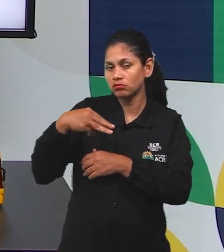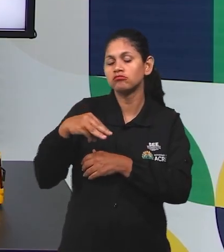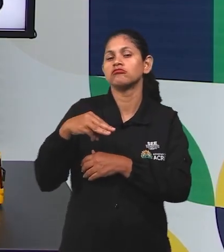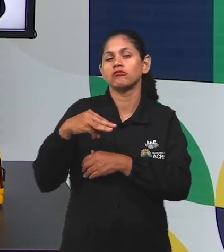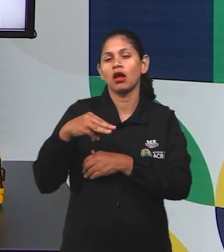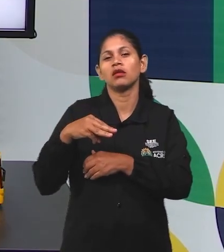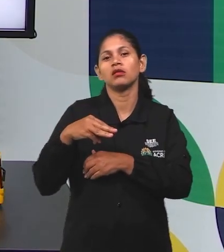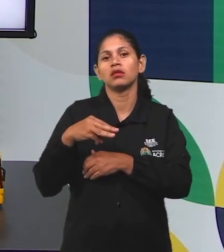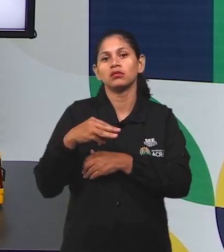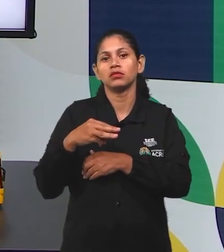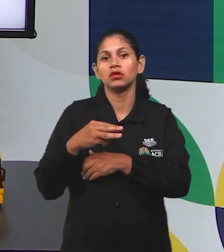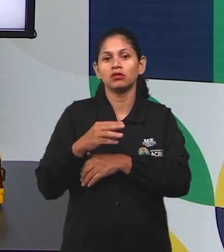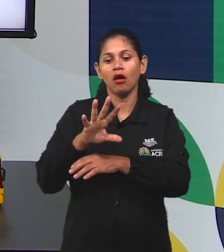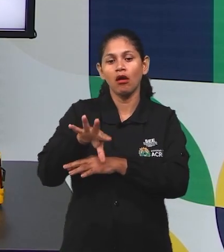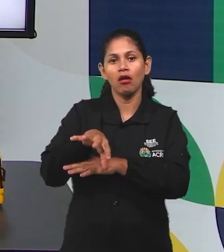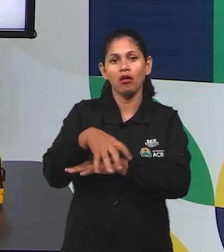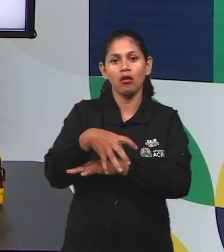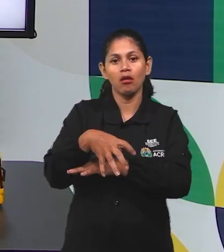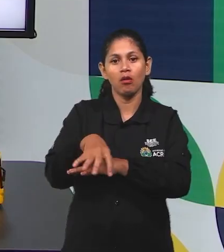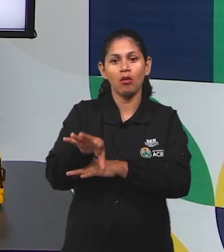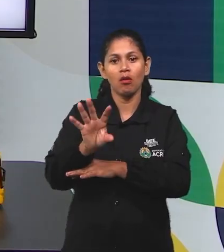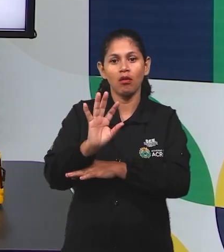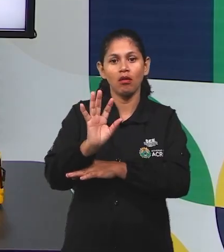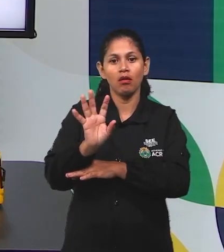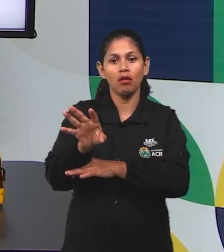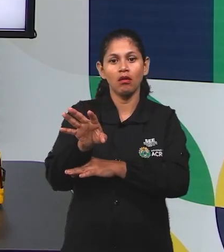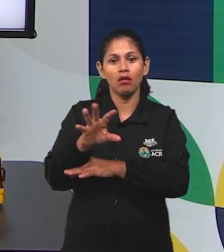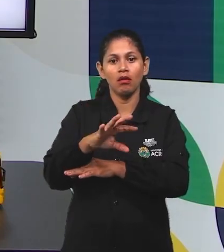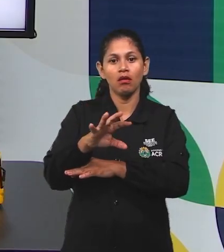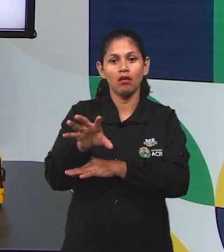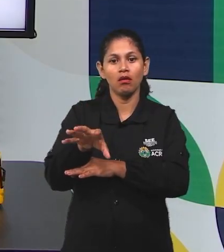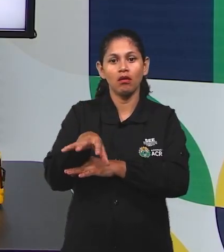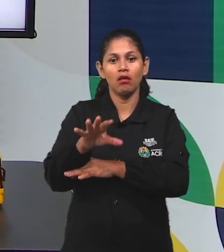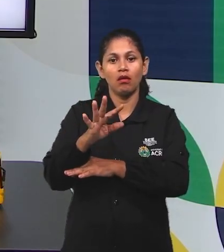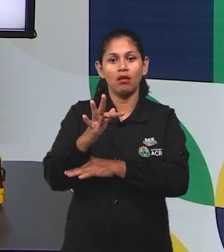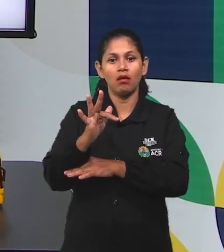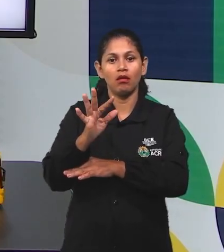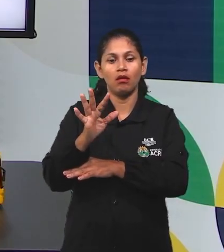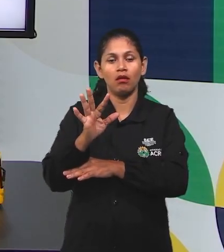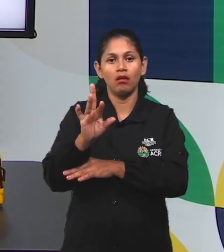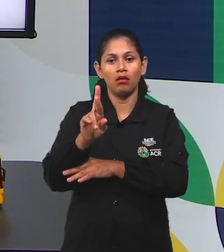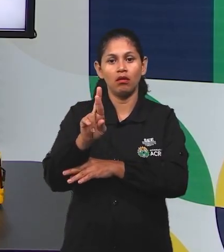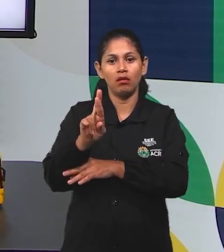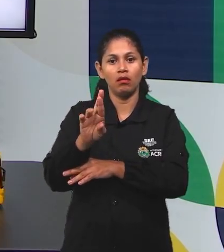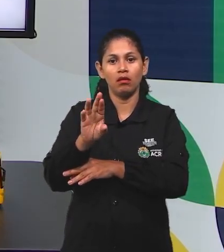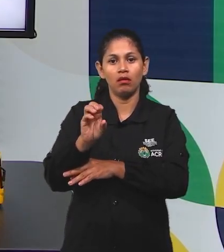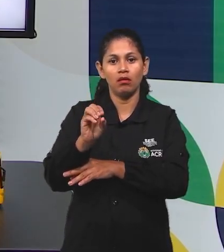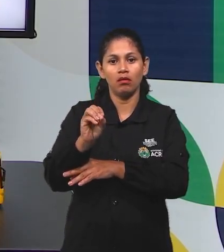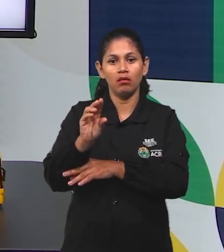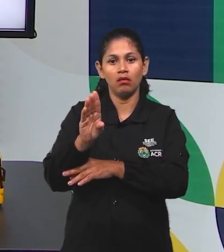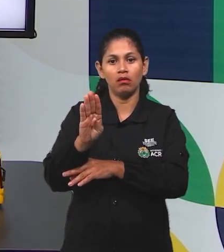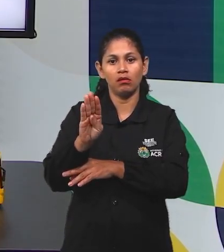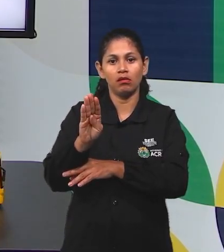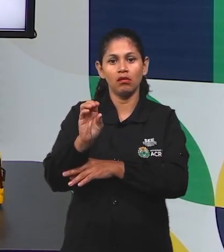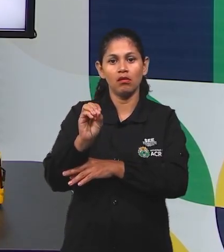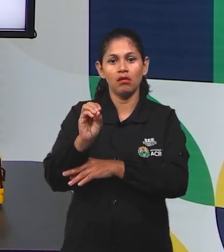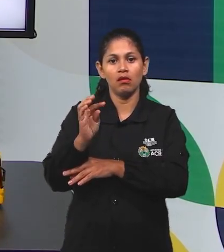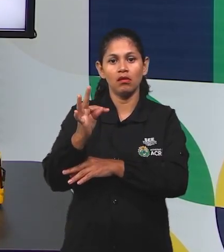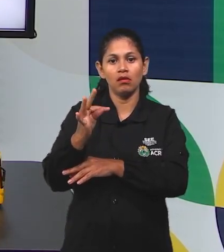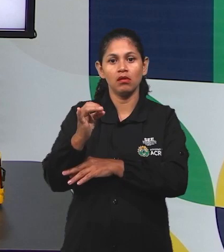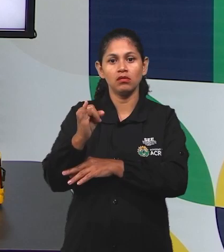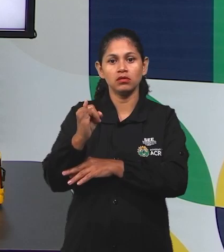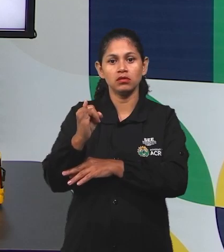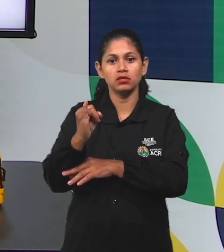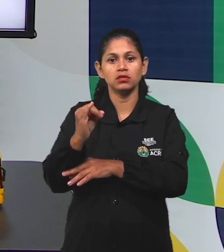mundo fantástico da robótica. Ok? Hoje nós vamos falar sobre grandezas. Então, olha só, eu tenho dois projetos aqui